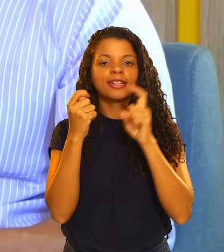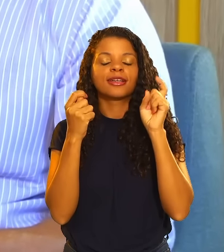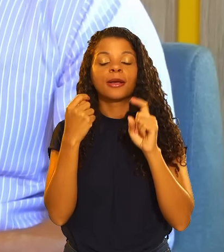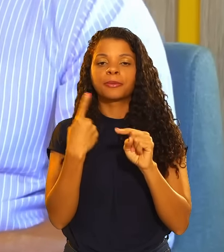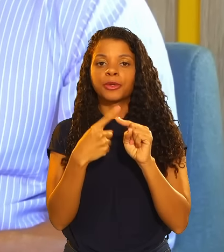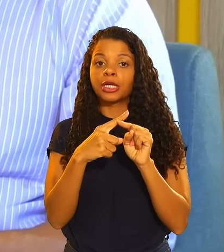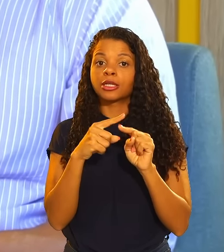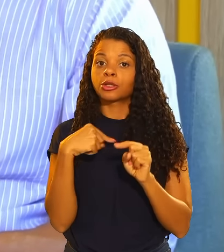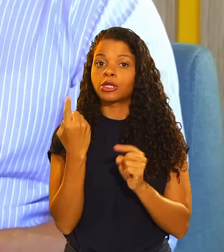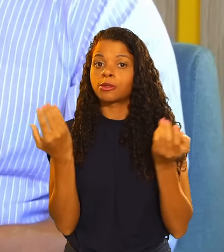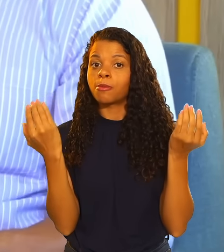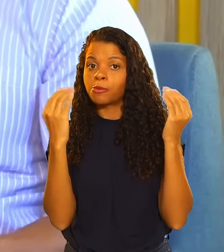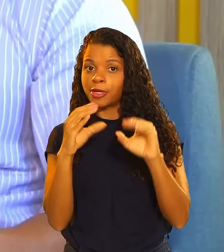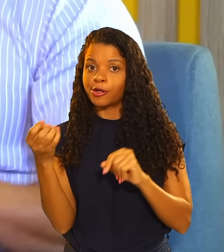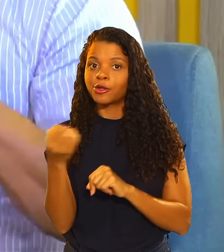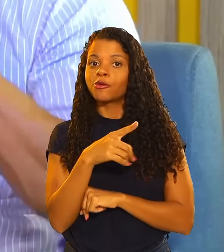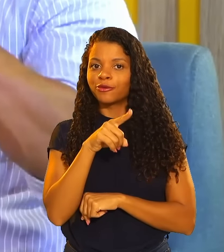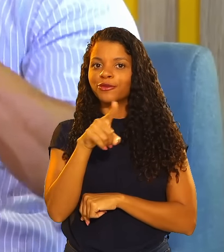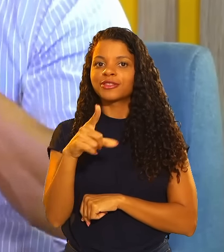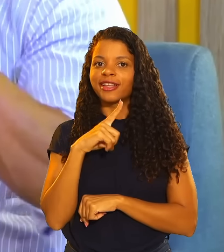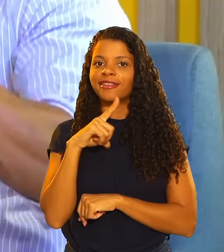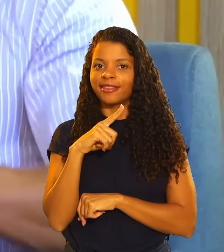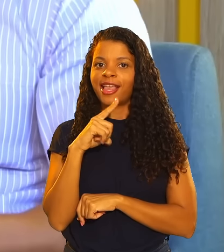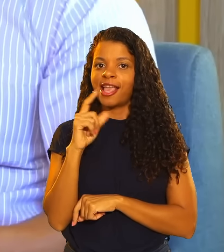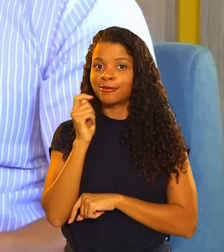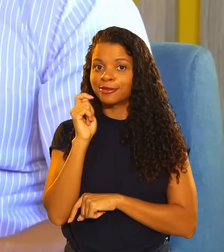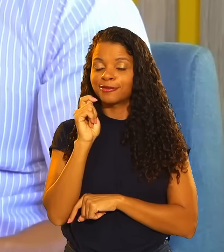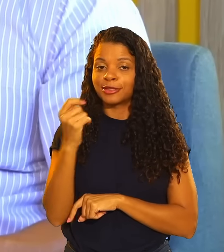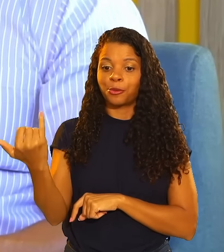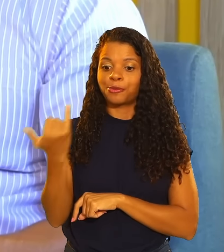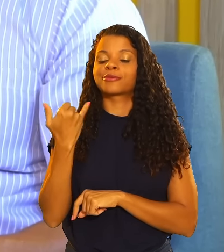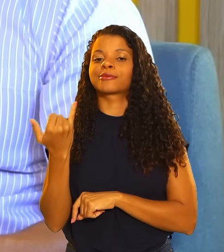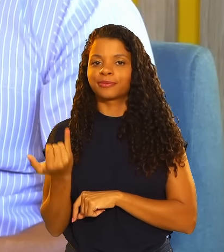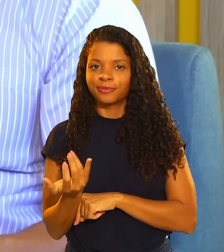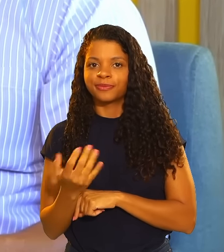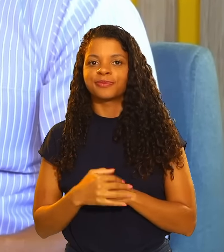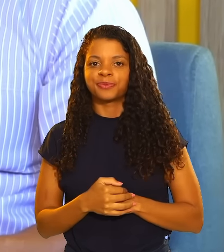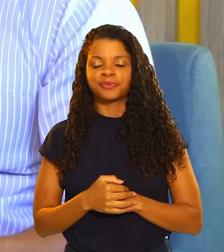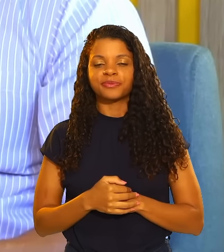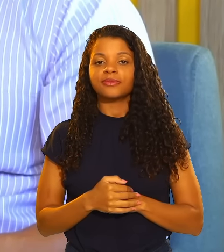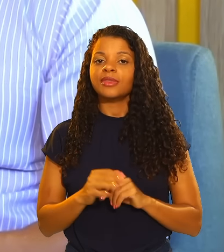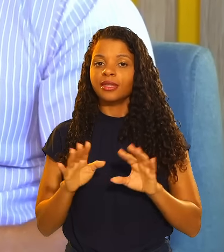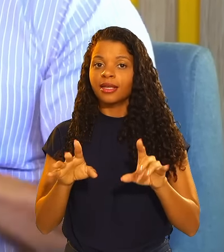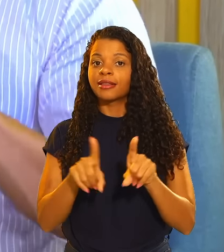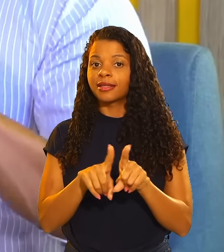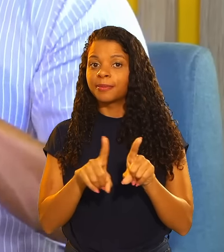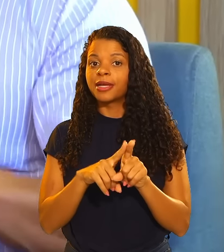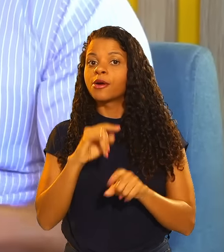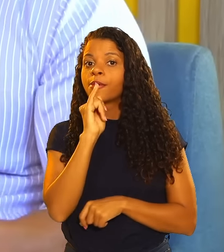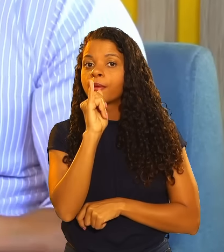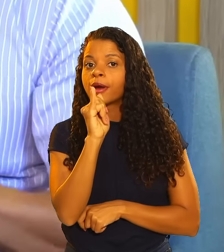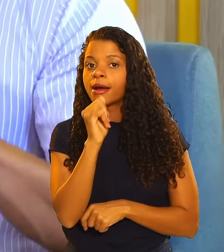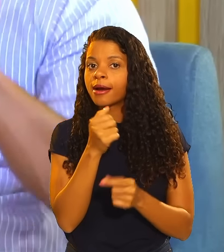conteúdo novo, você já é avisado e a gente fica assim sempre pertinho com essa programação muito especial. E eu já vou até dar